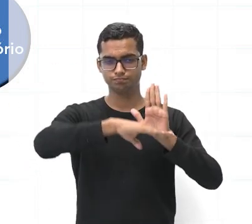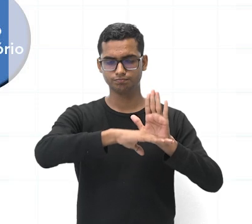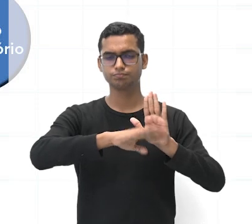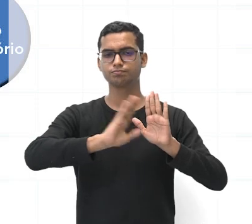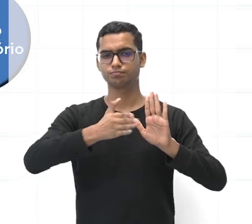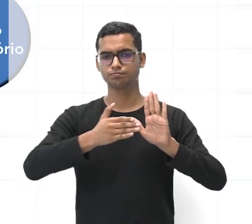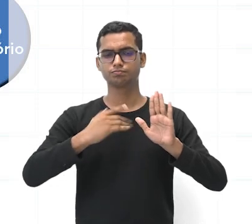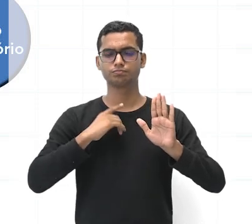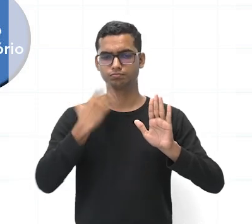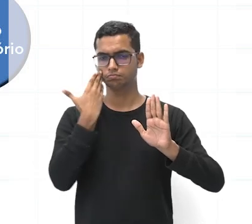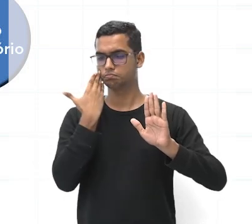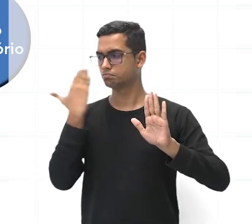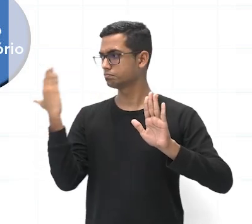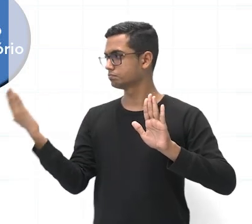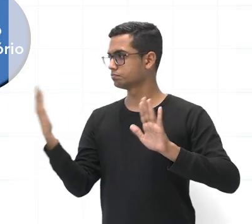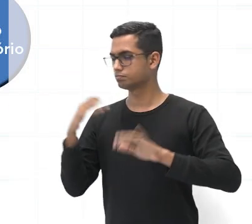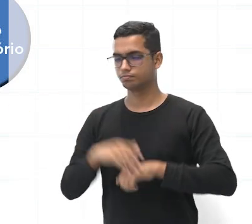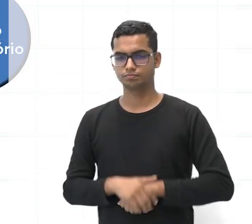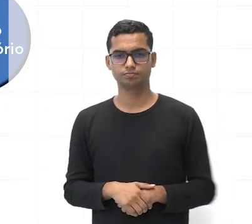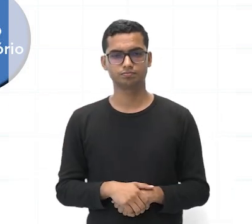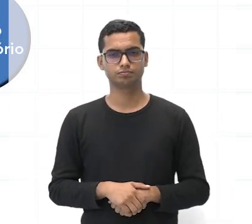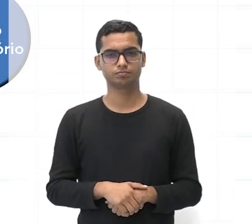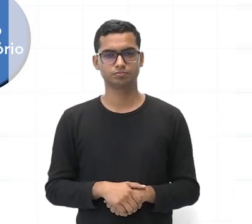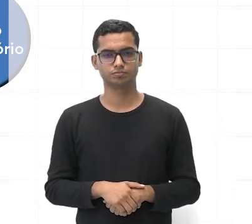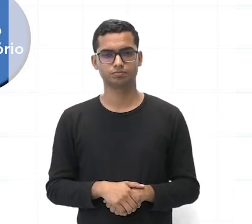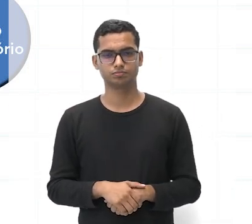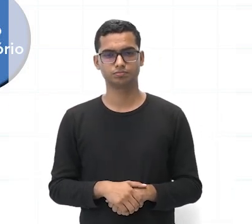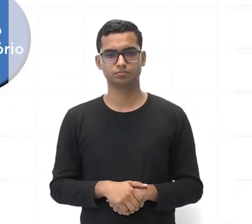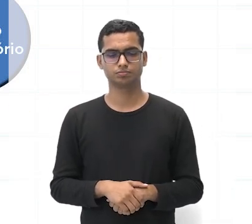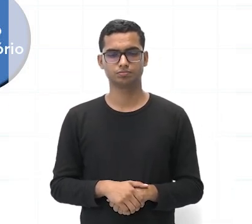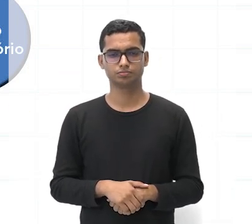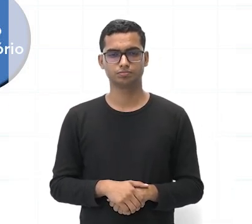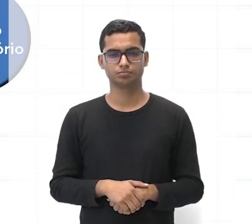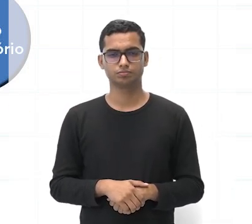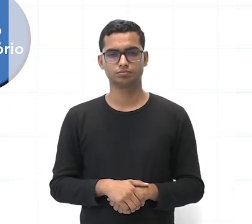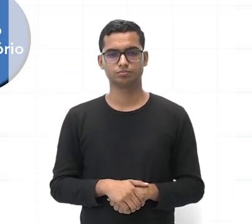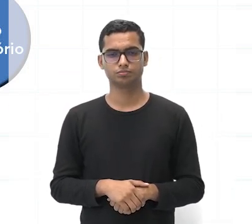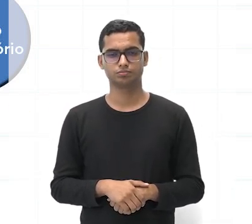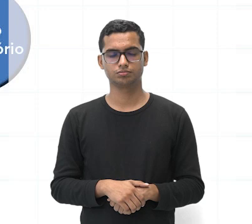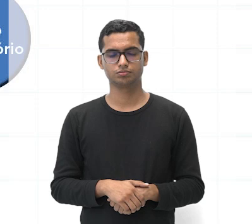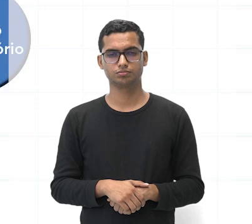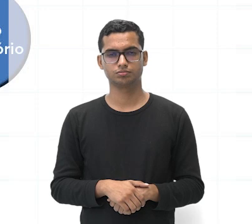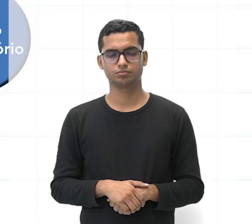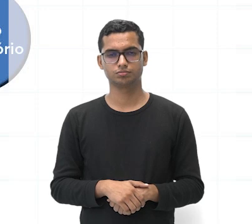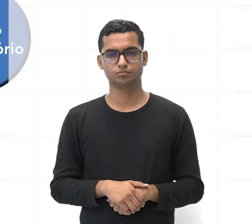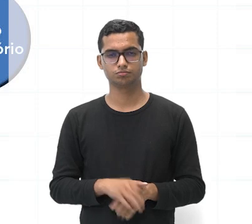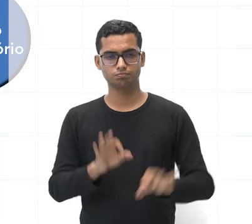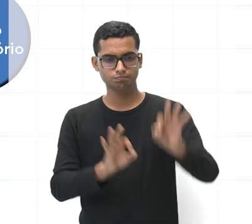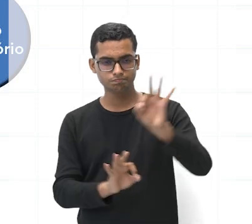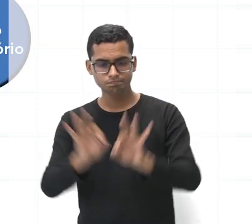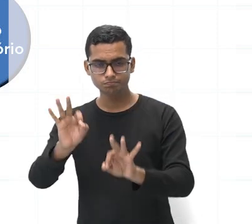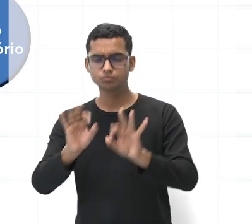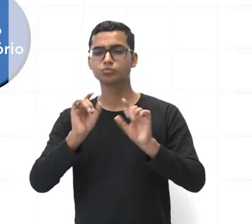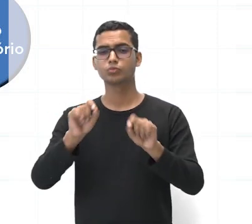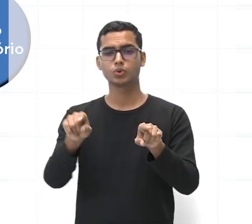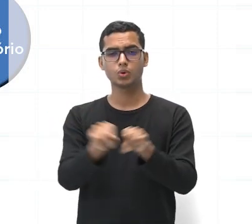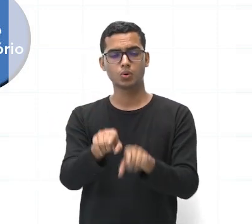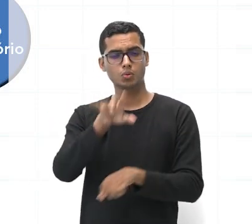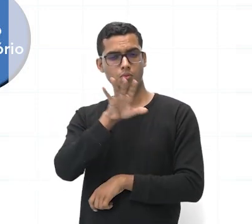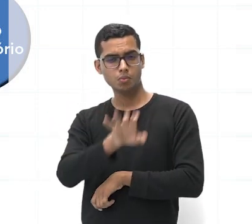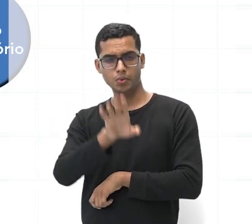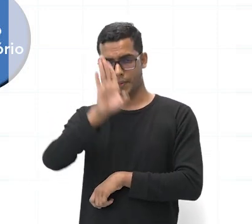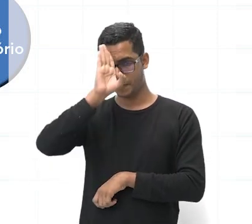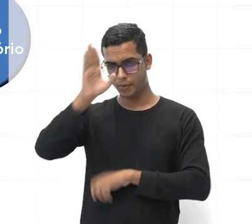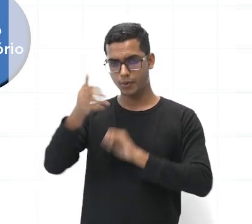aí. Observem o nosso organograma aí, nosso fluxograma. O esporte no centro, a gente vai ter